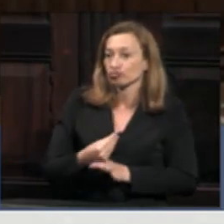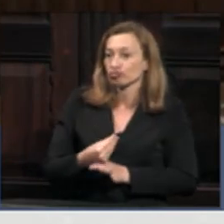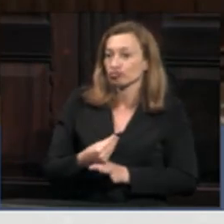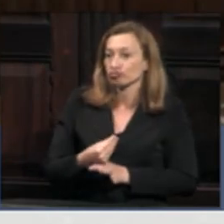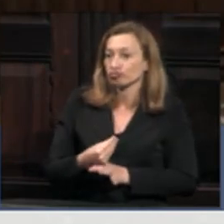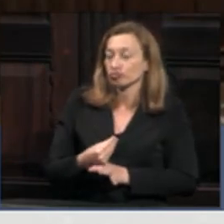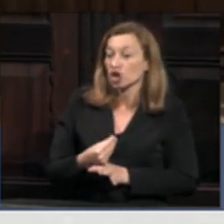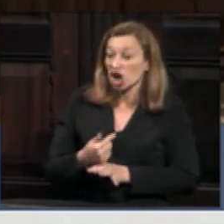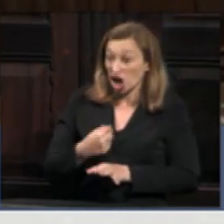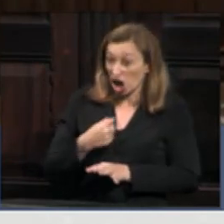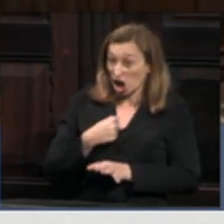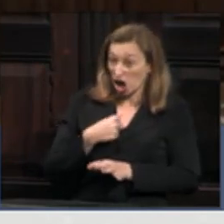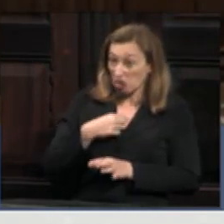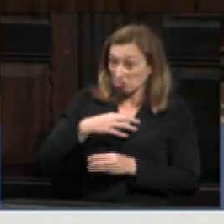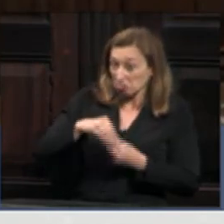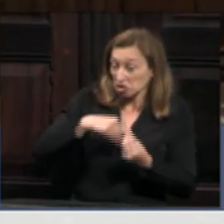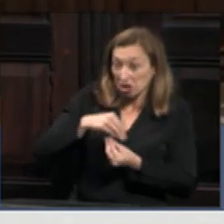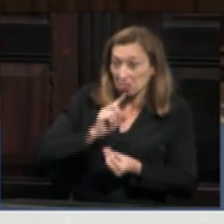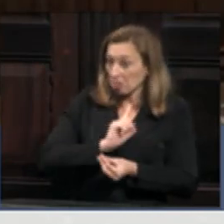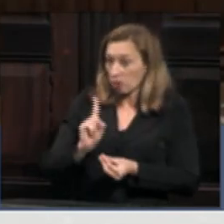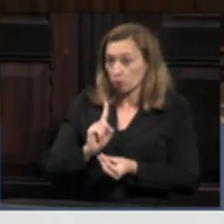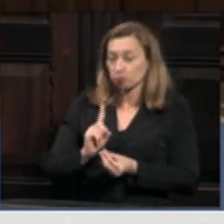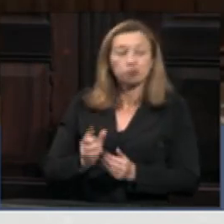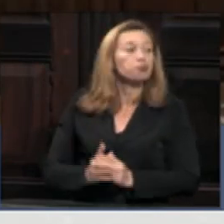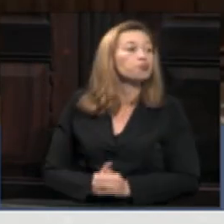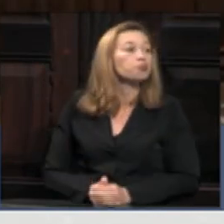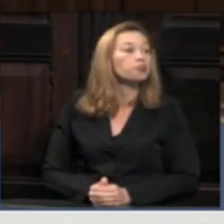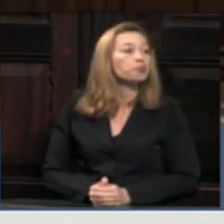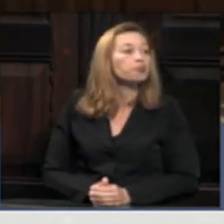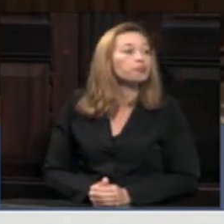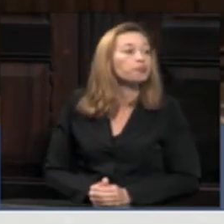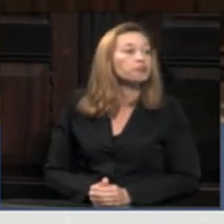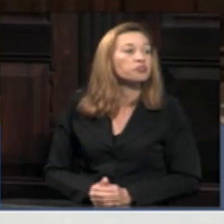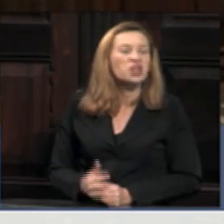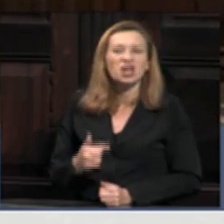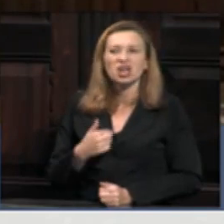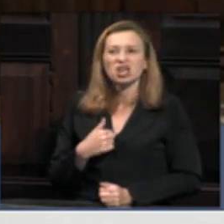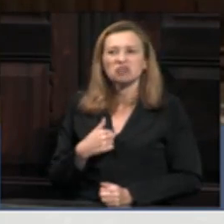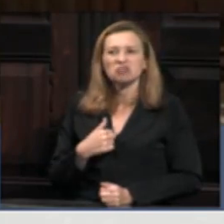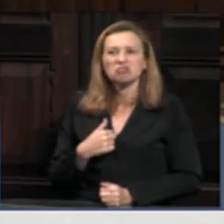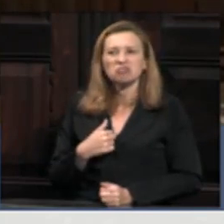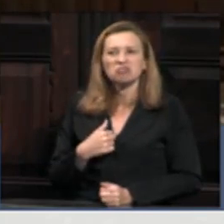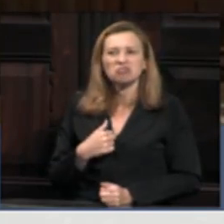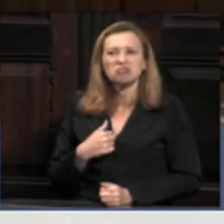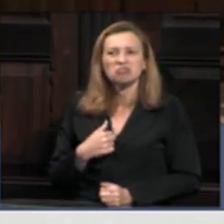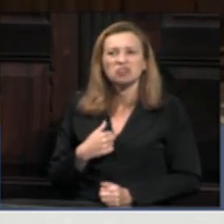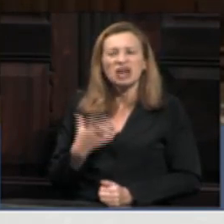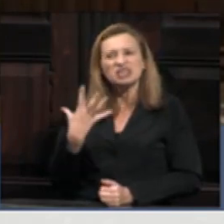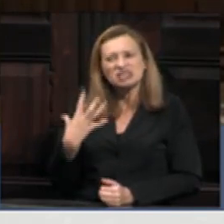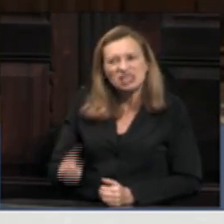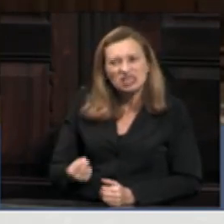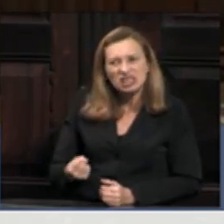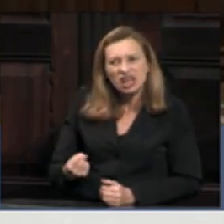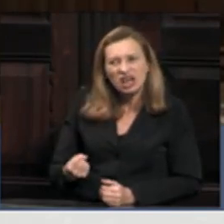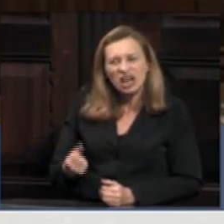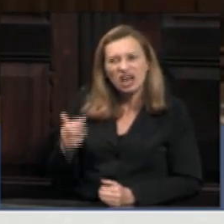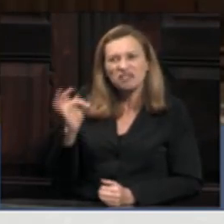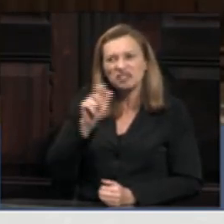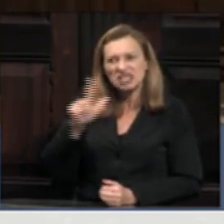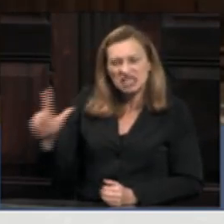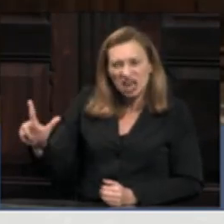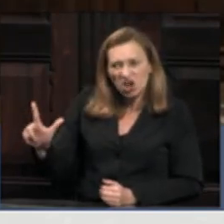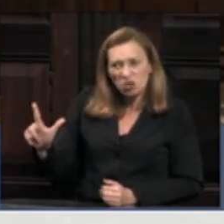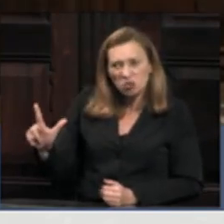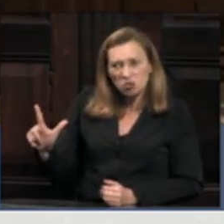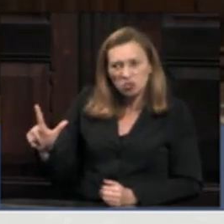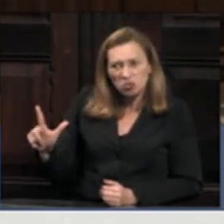não gostaria de ver, ser favorável à farra fiscal.